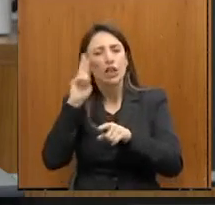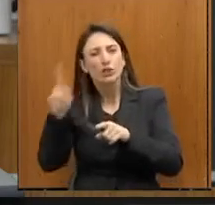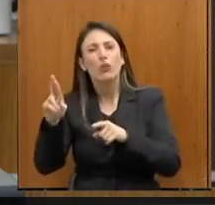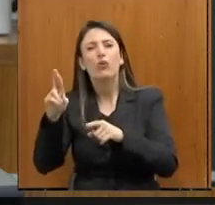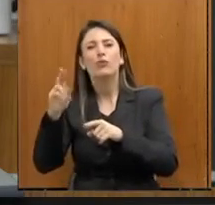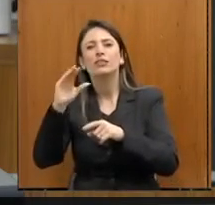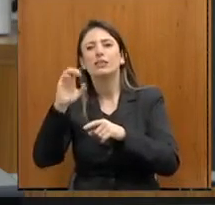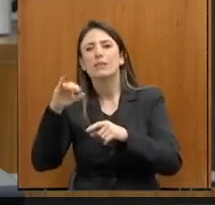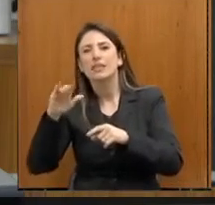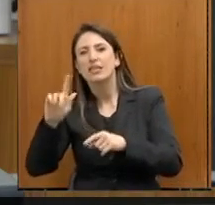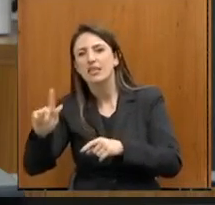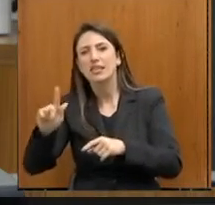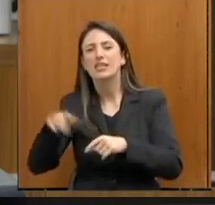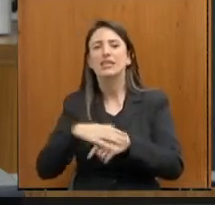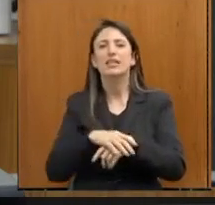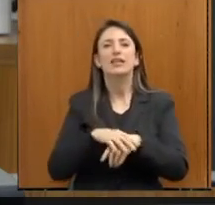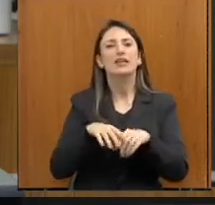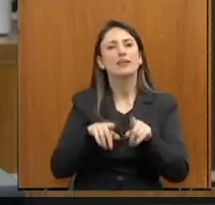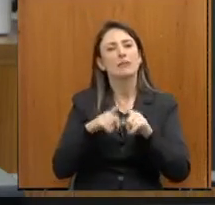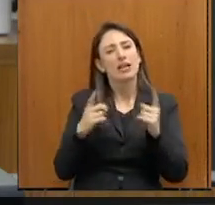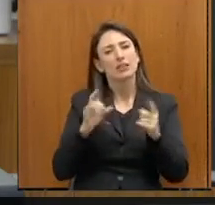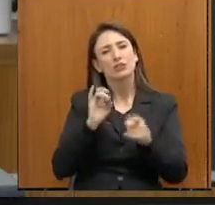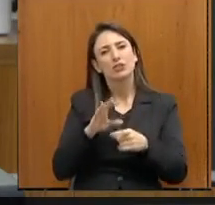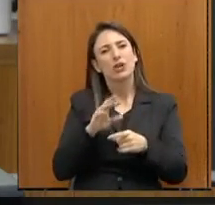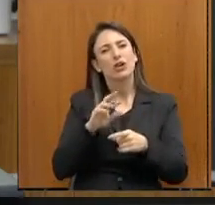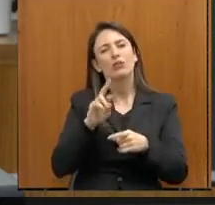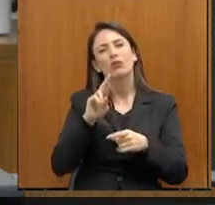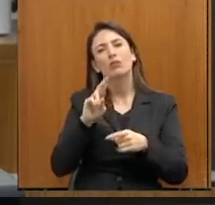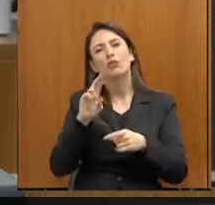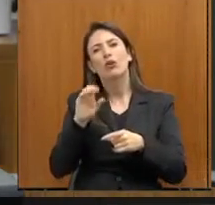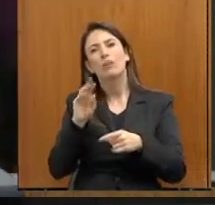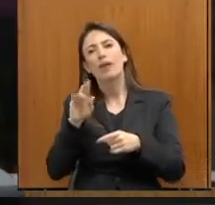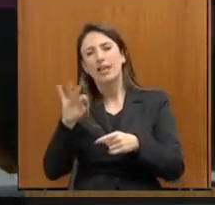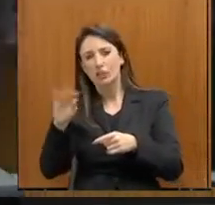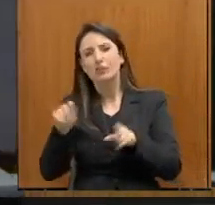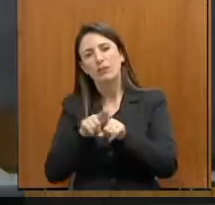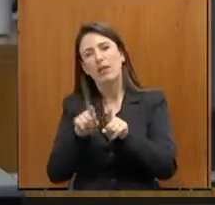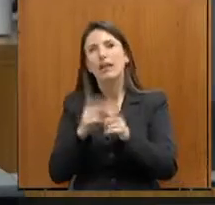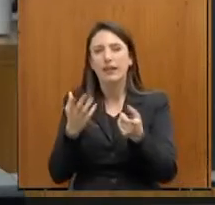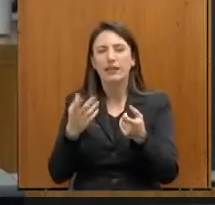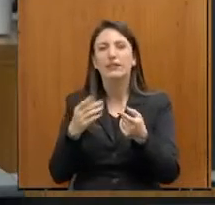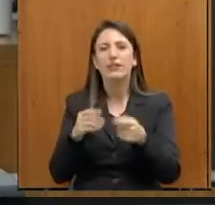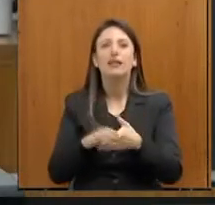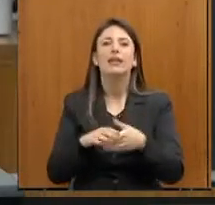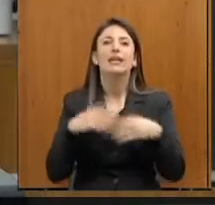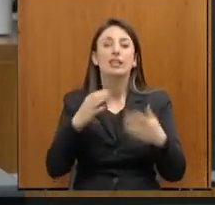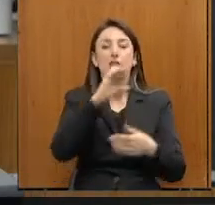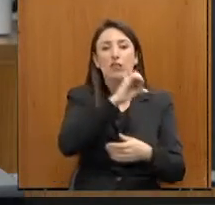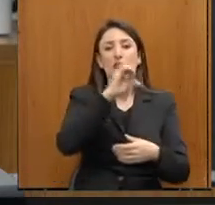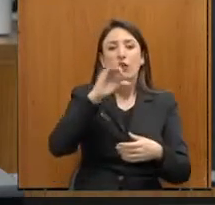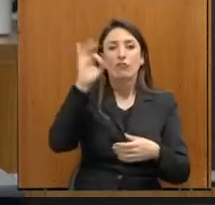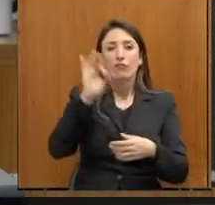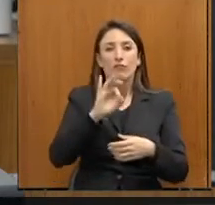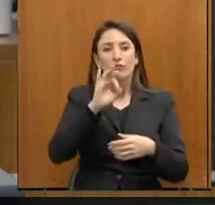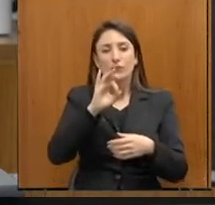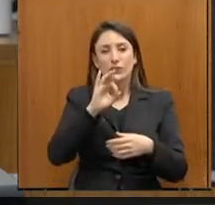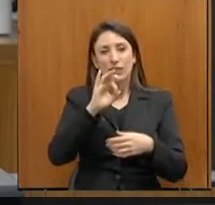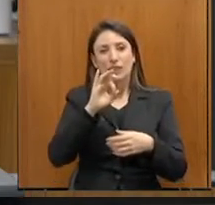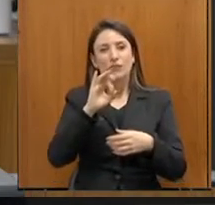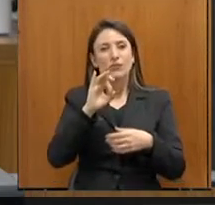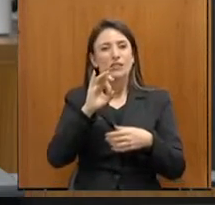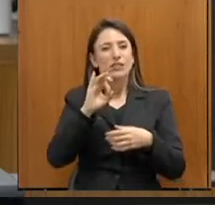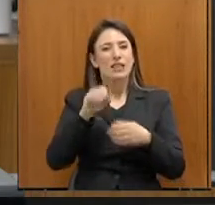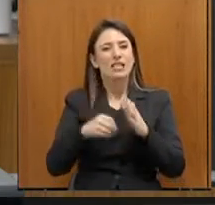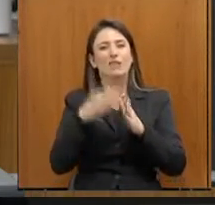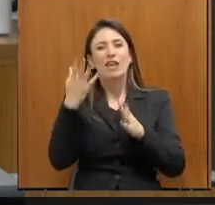e especial lá o Roberto acha né pequeno é de dar e 99,9 sim das vezes que eu vou lá